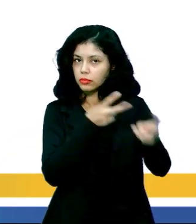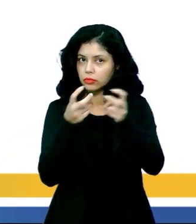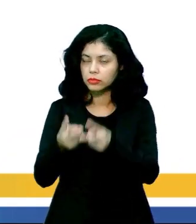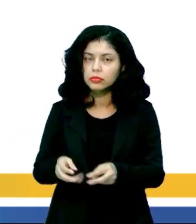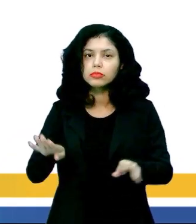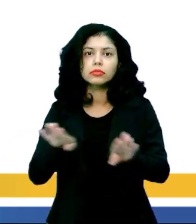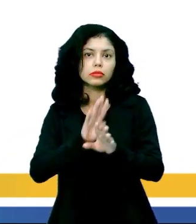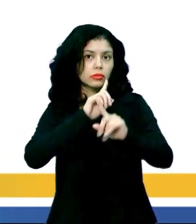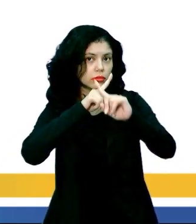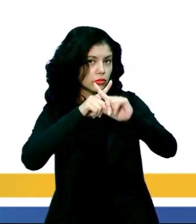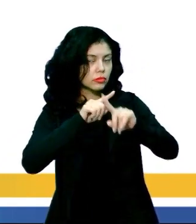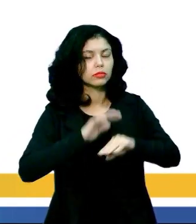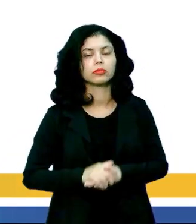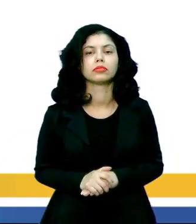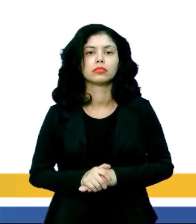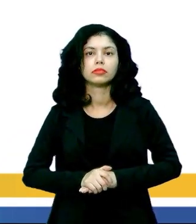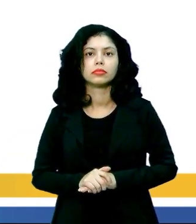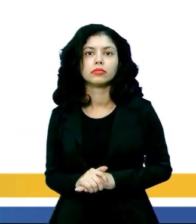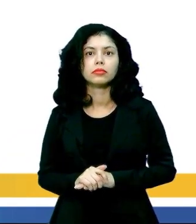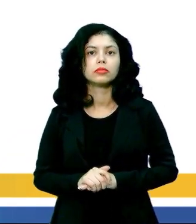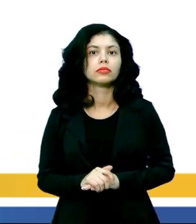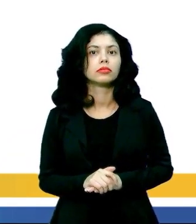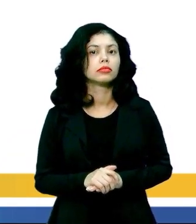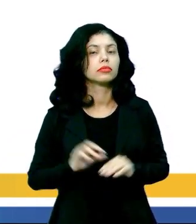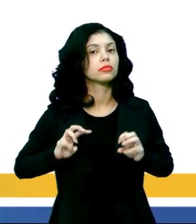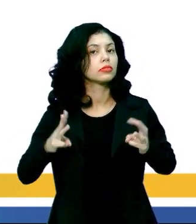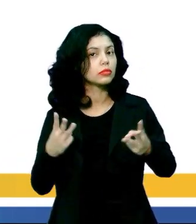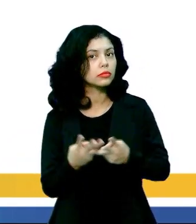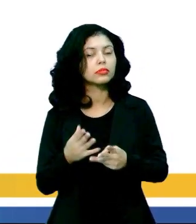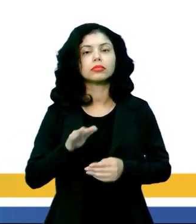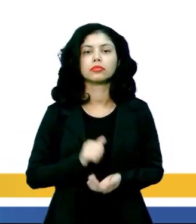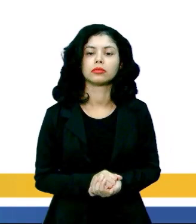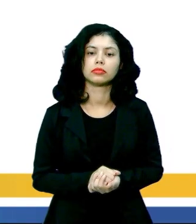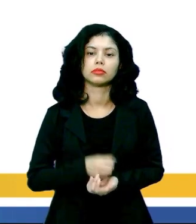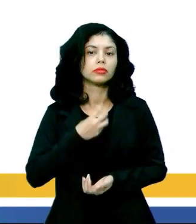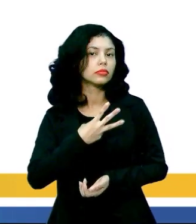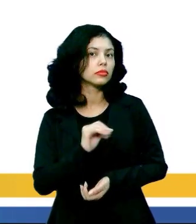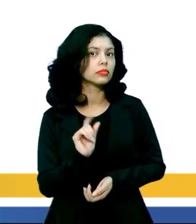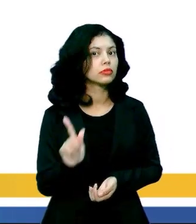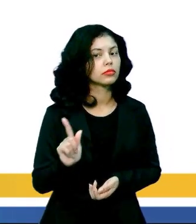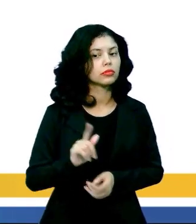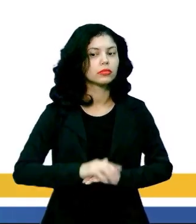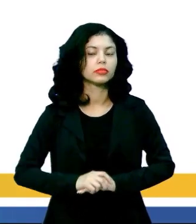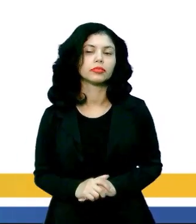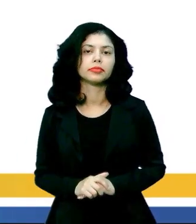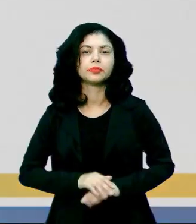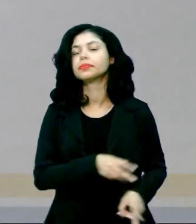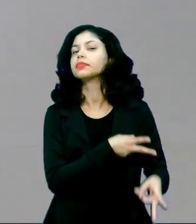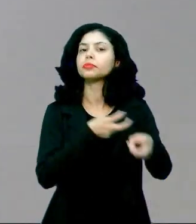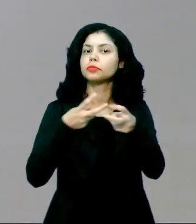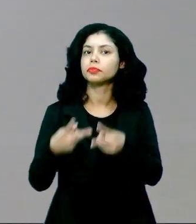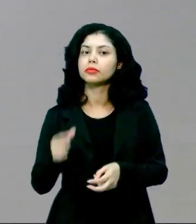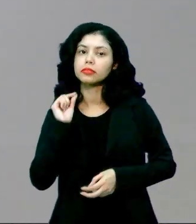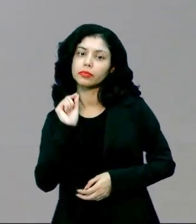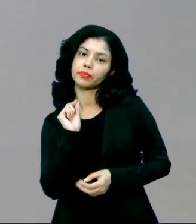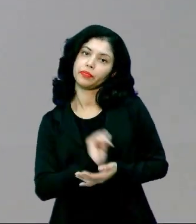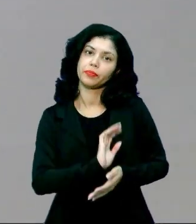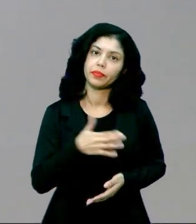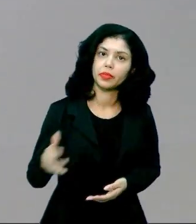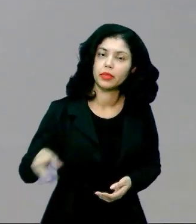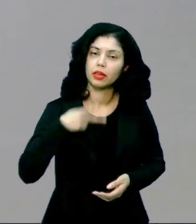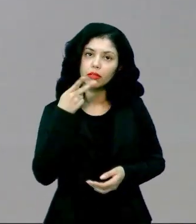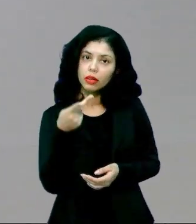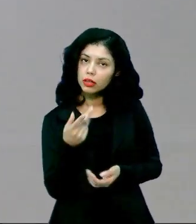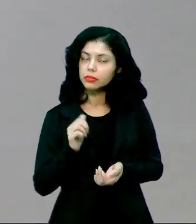vai estar multiplicando. Então a massa do soluto ela equivale a 30 gramas. Então perceba que quando